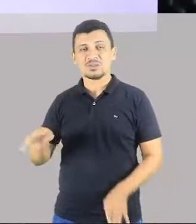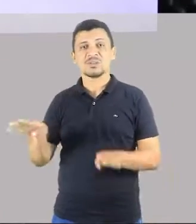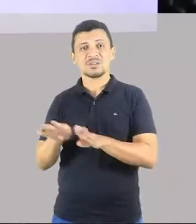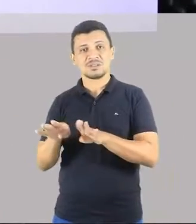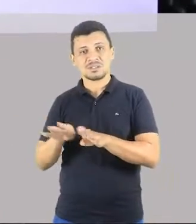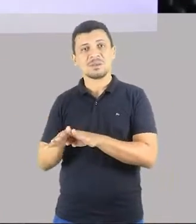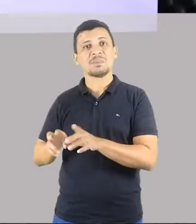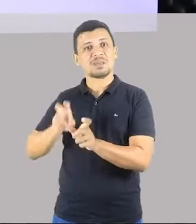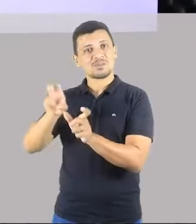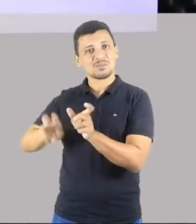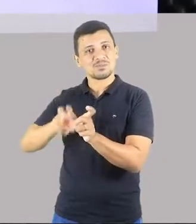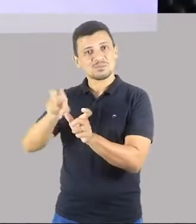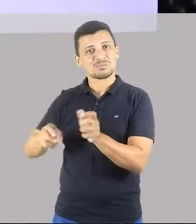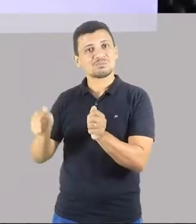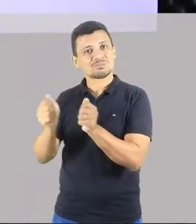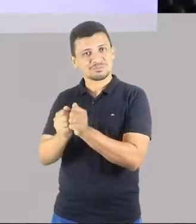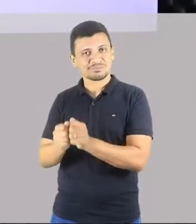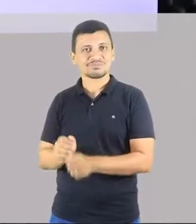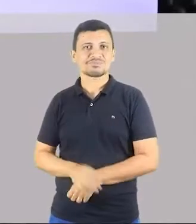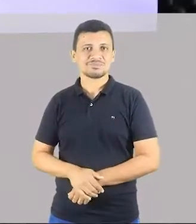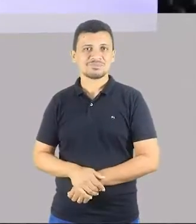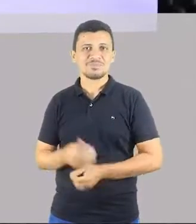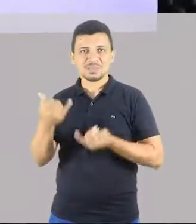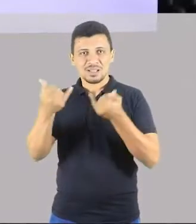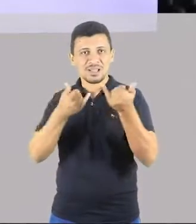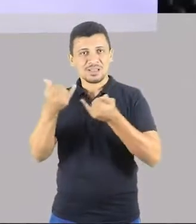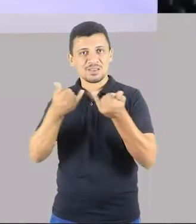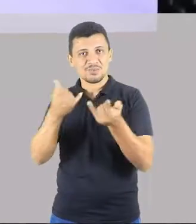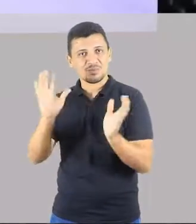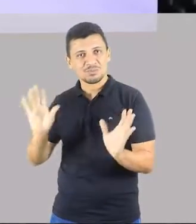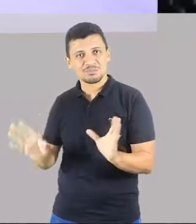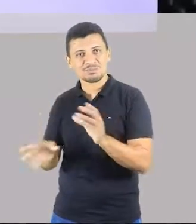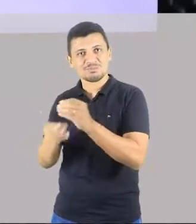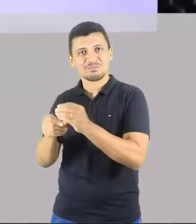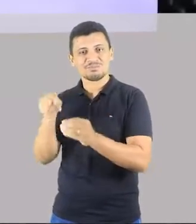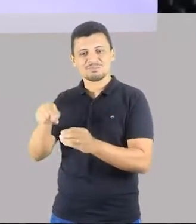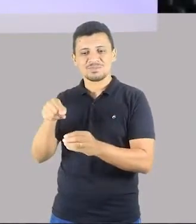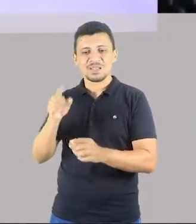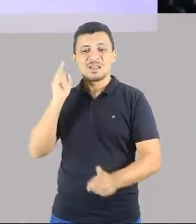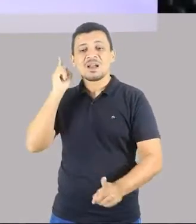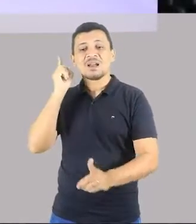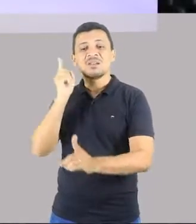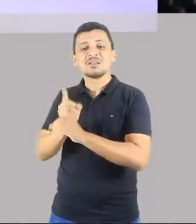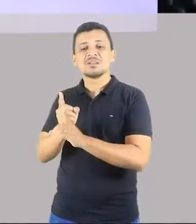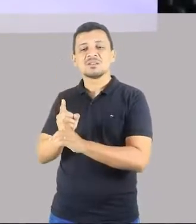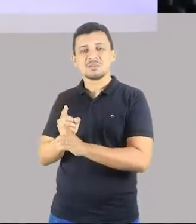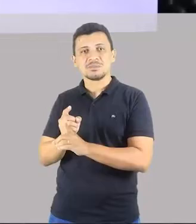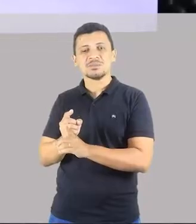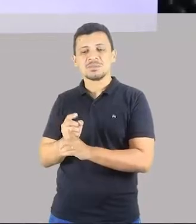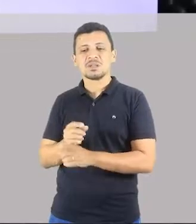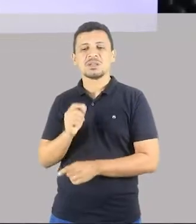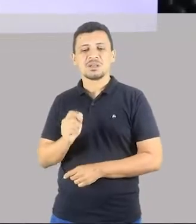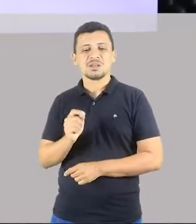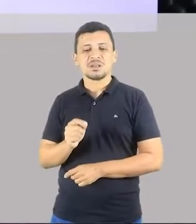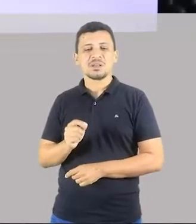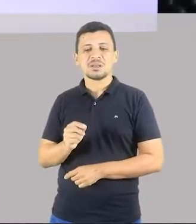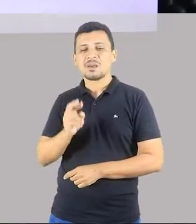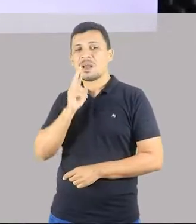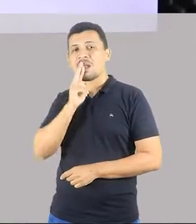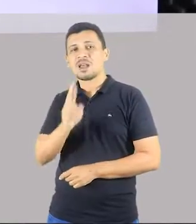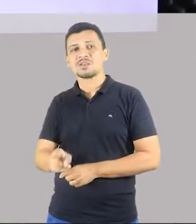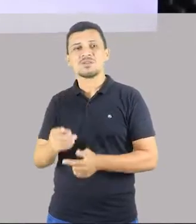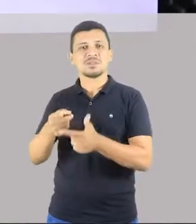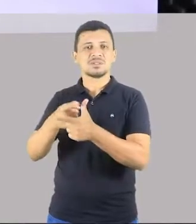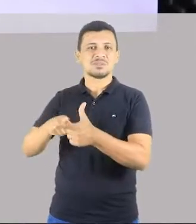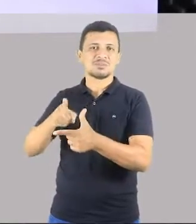esse finalmente. Então, intercalou a informação. Ele resolveu descobrir alternativas que solucionassem o